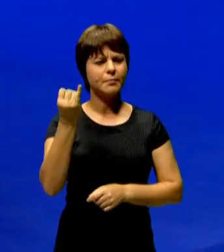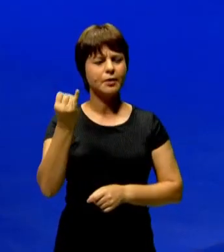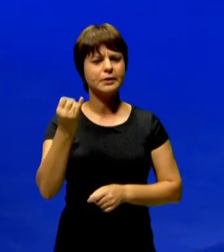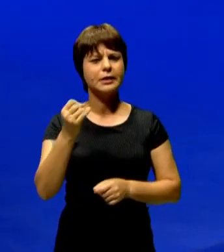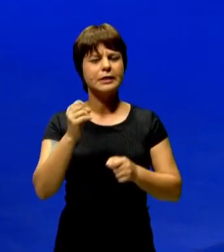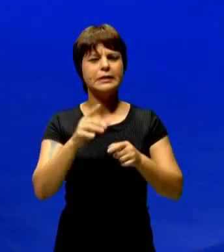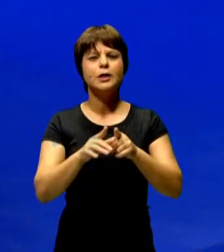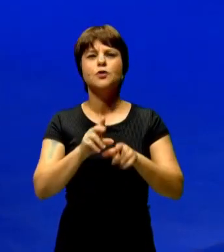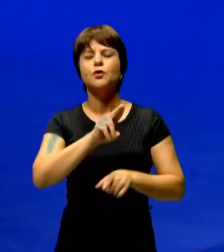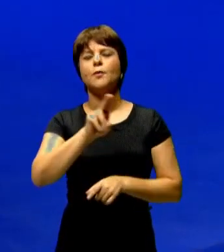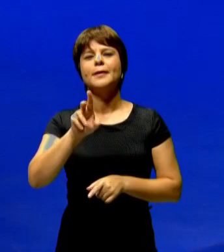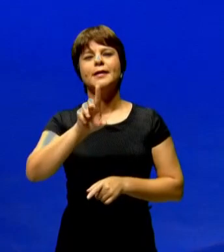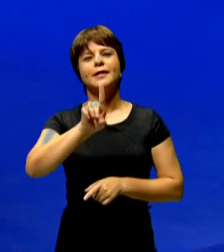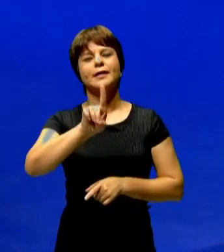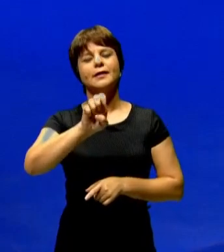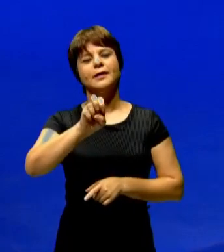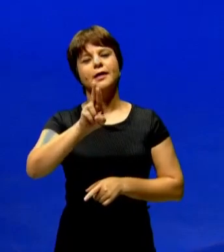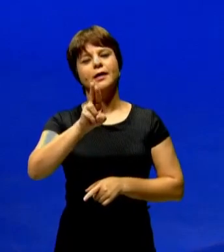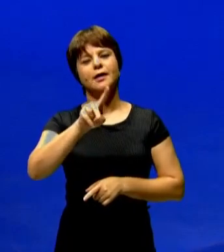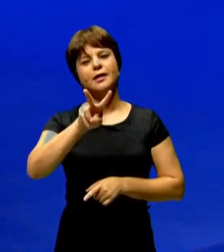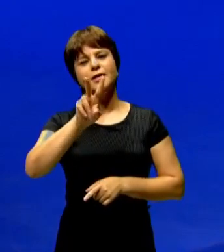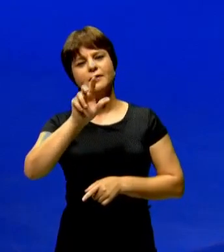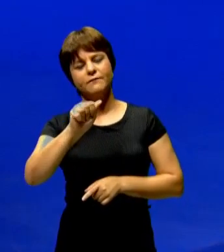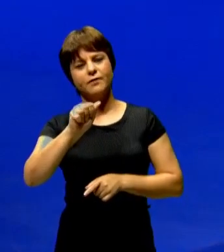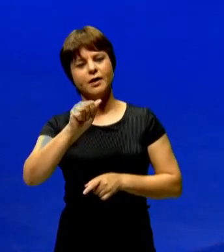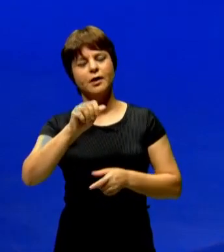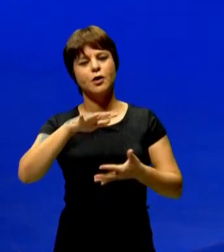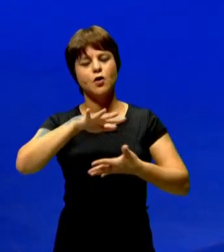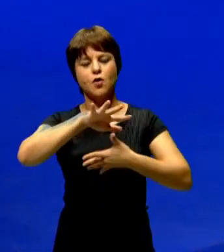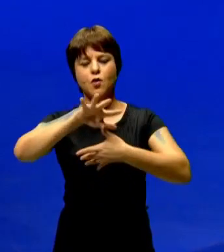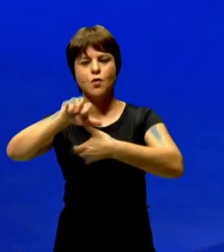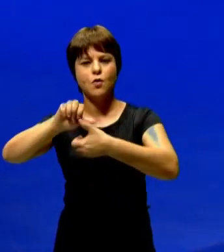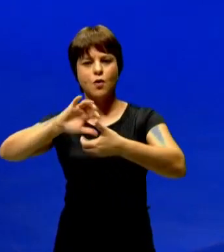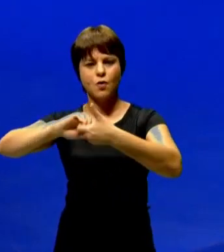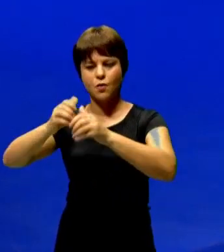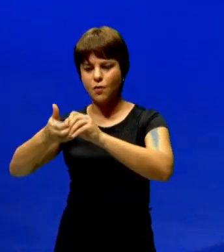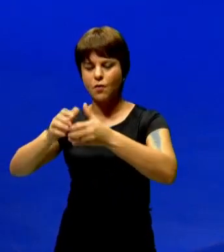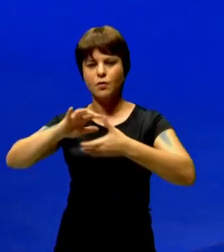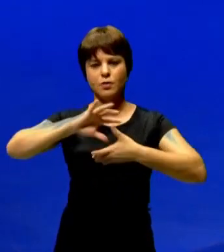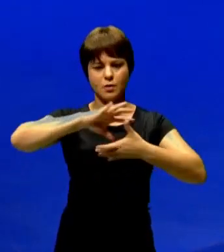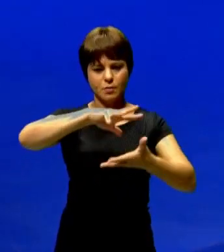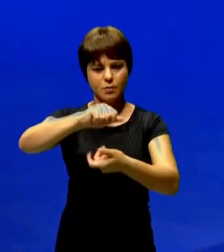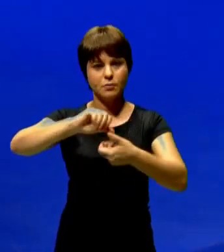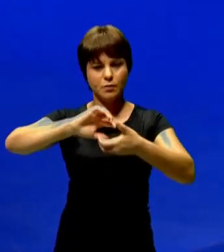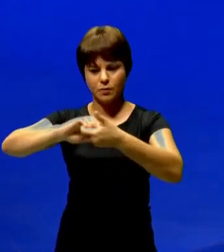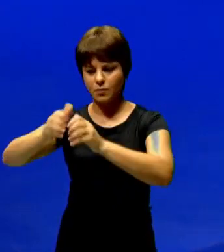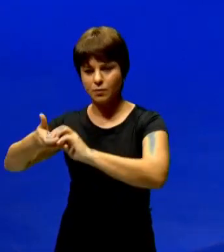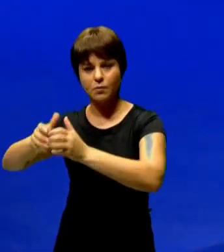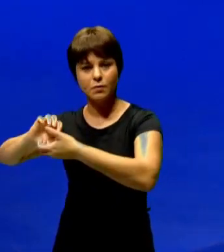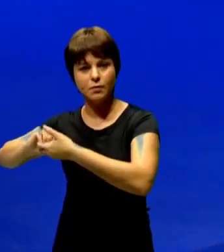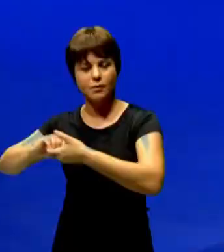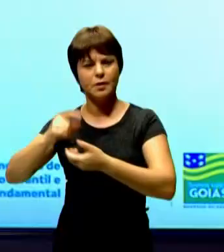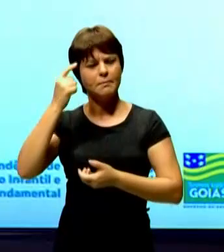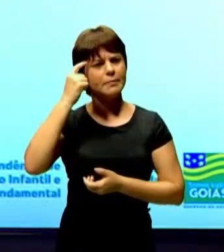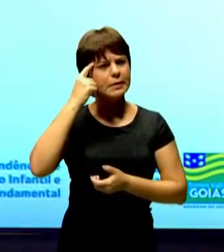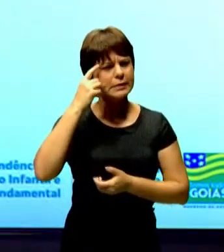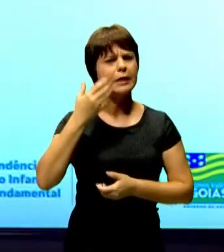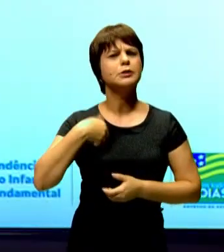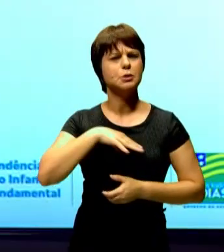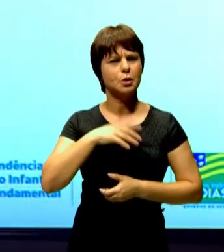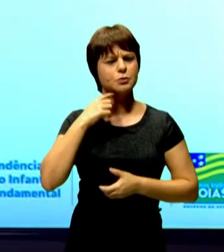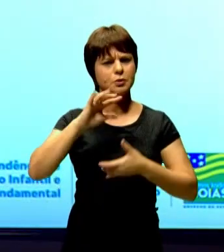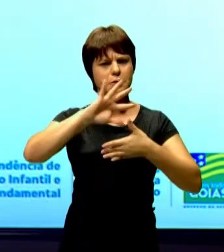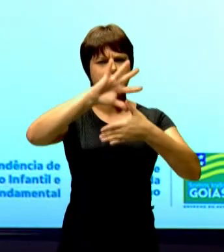à deriva continental, ou à deriva dos continentes. Essa é uma hipótese que vai pensar que os continentes que nós temos